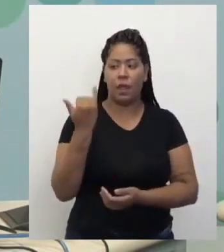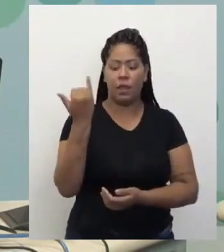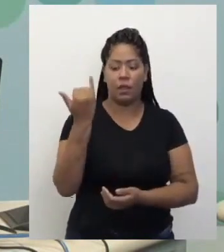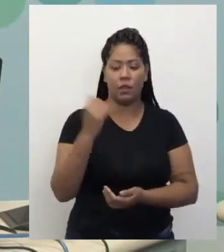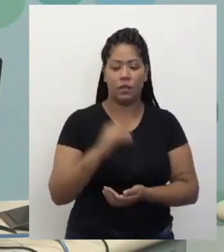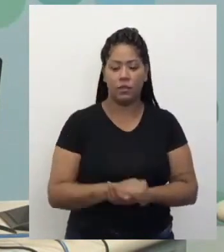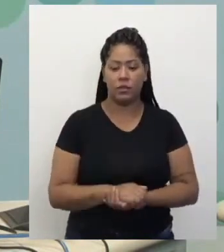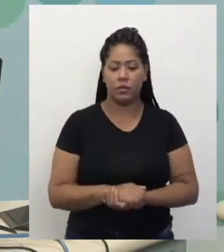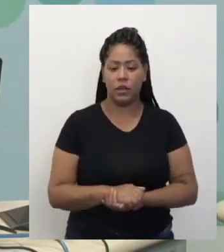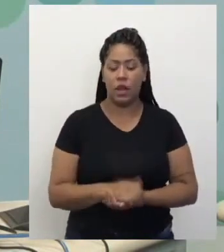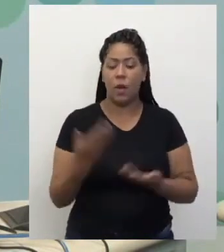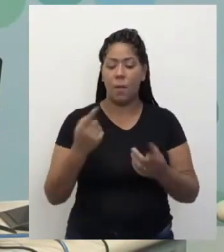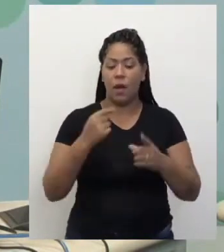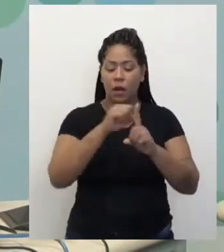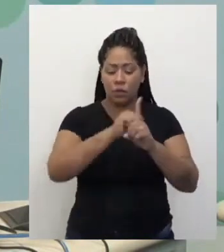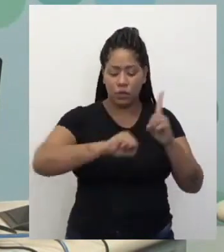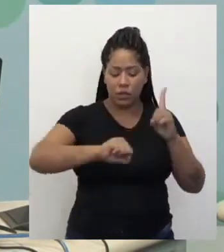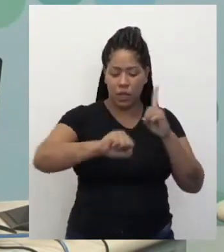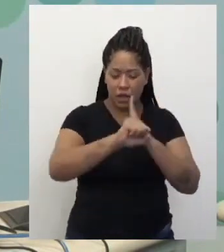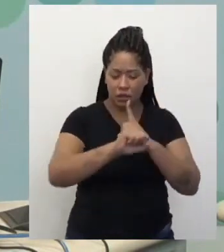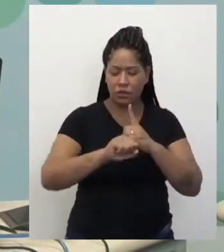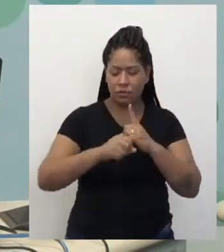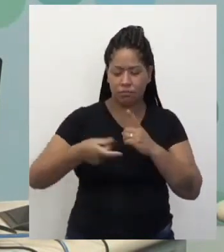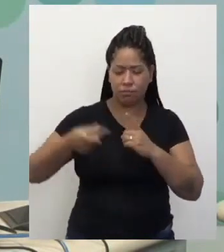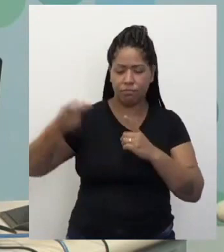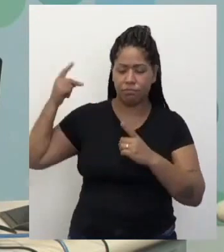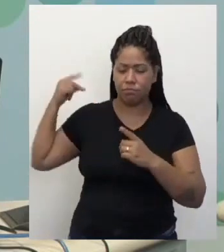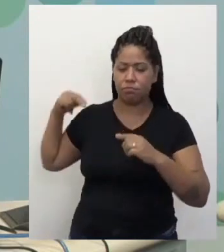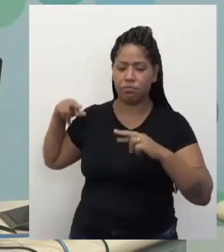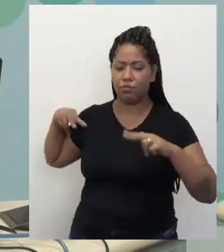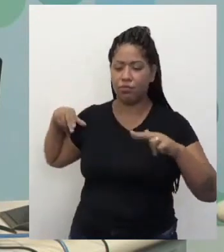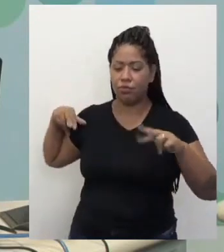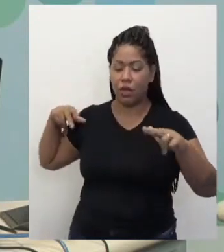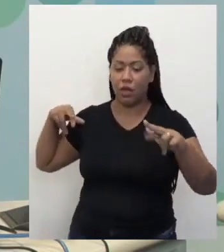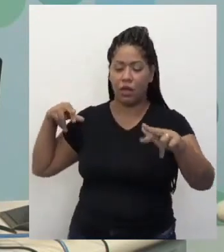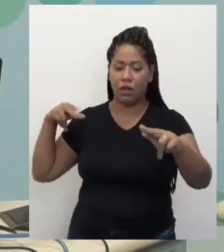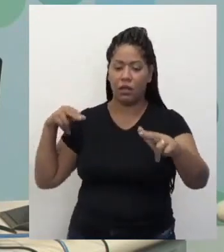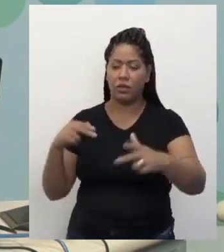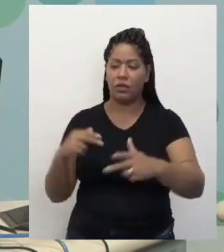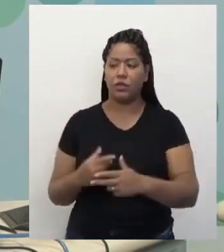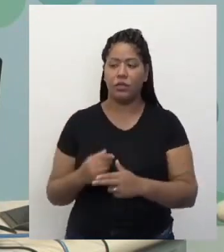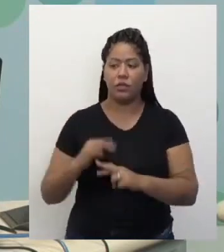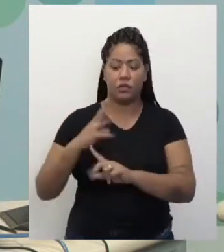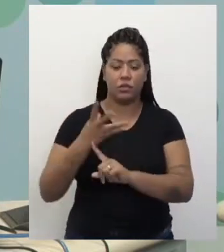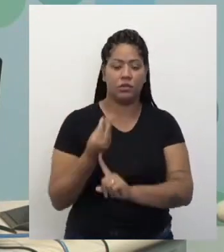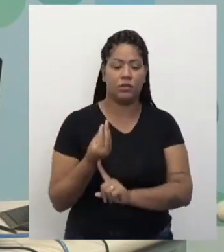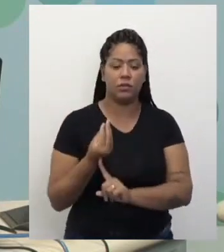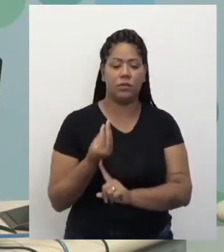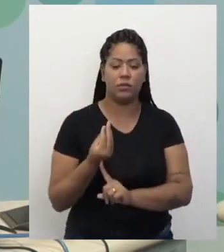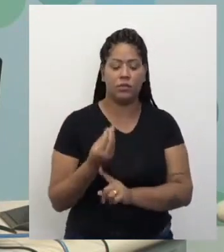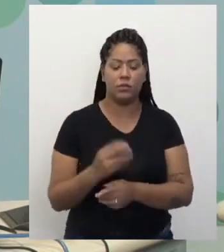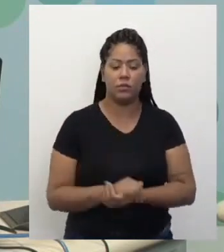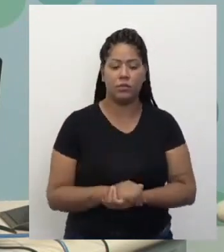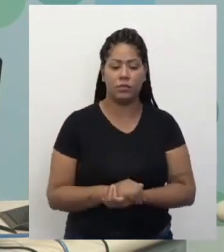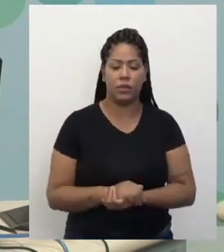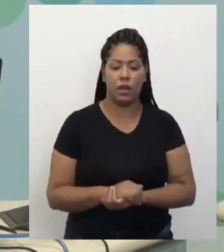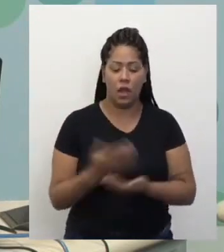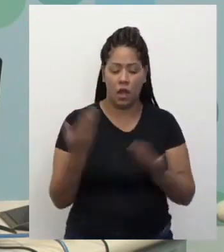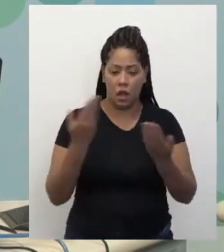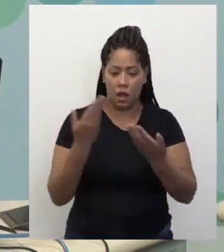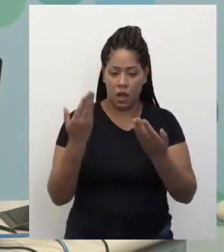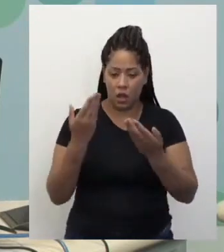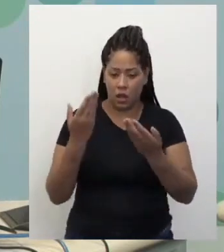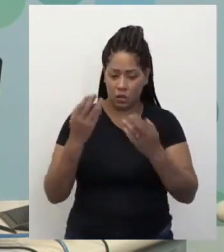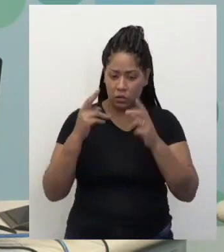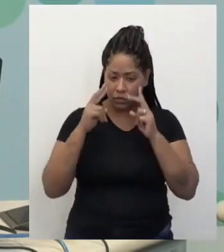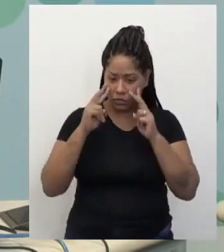de uma sociedade muito anterior à nossa, através aí das obras de arte. Eu vou deixar uma reflexão para vocês no